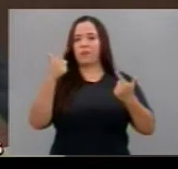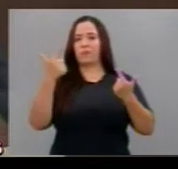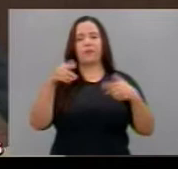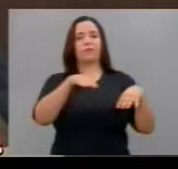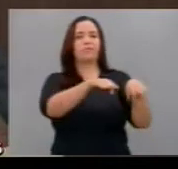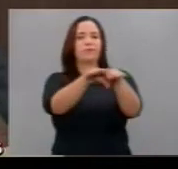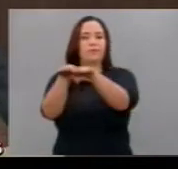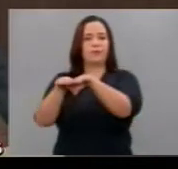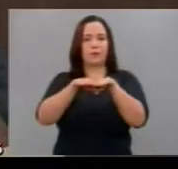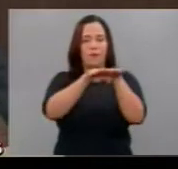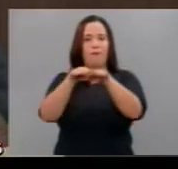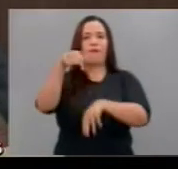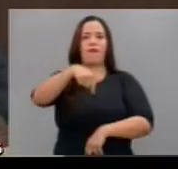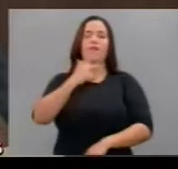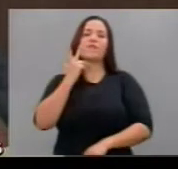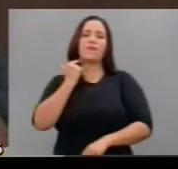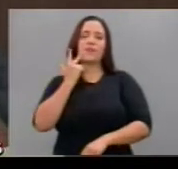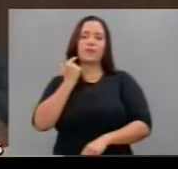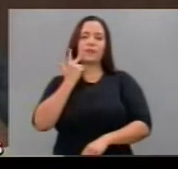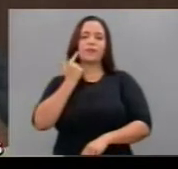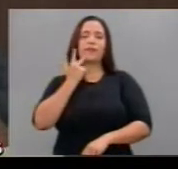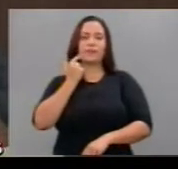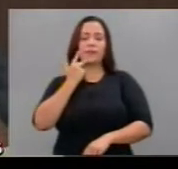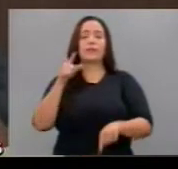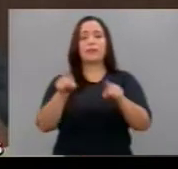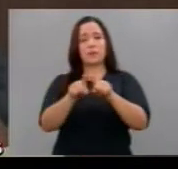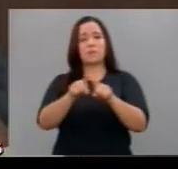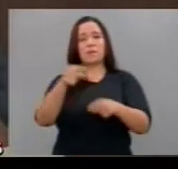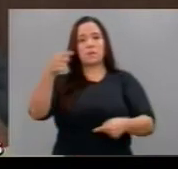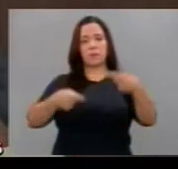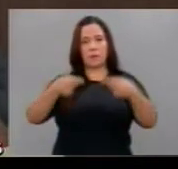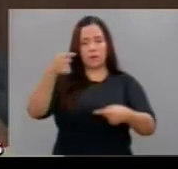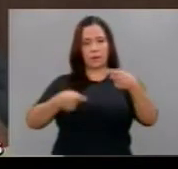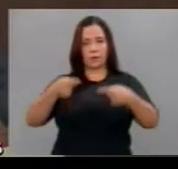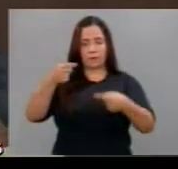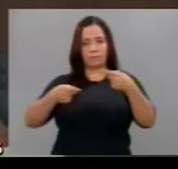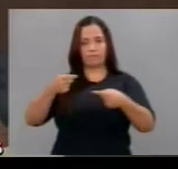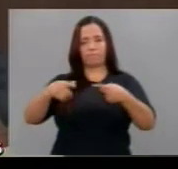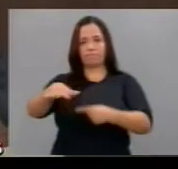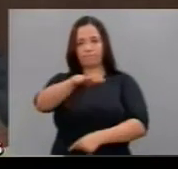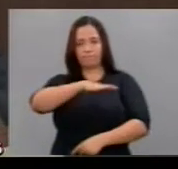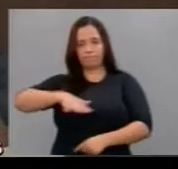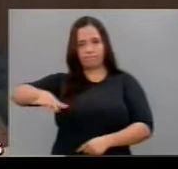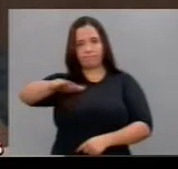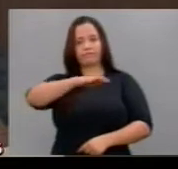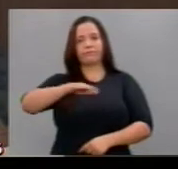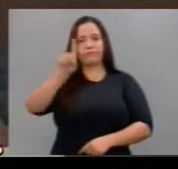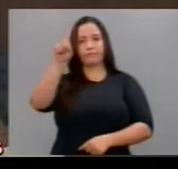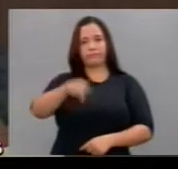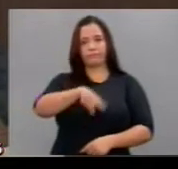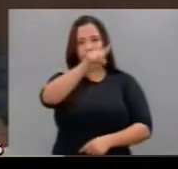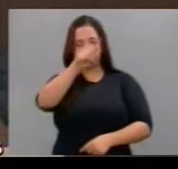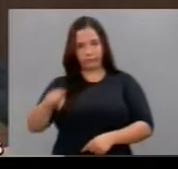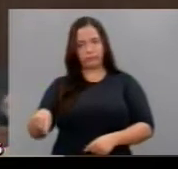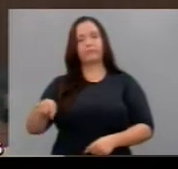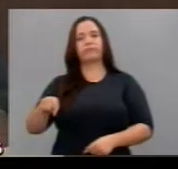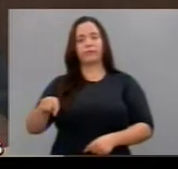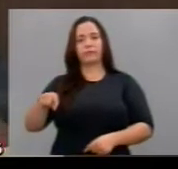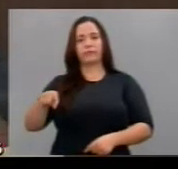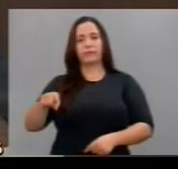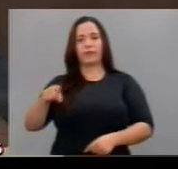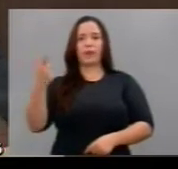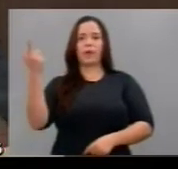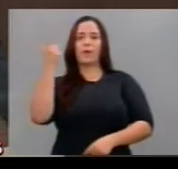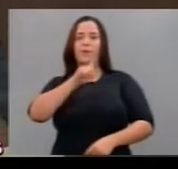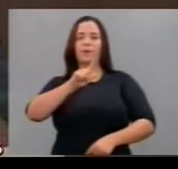proporcional aqui em Fortaleza e do próprio sistema político, em especial no veto aos nossos candidatos